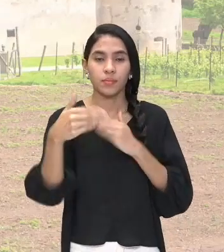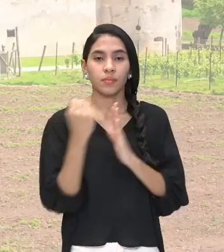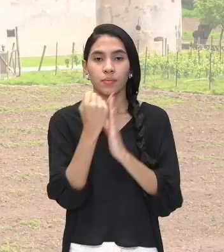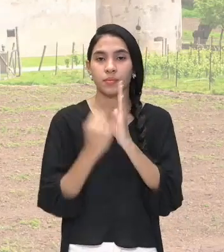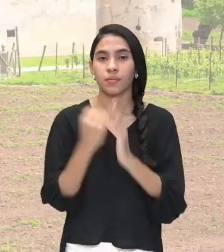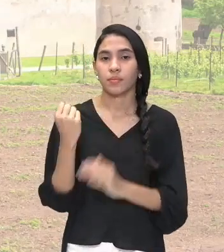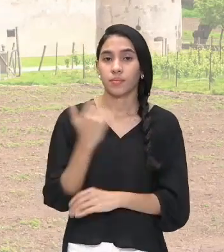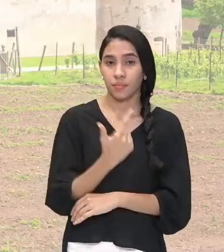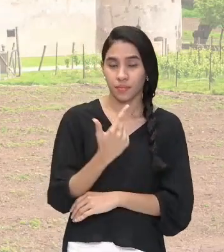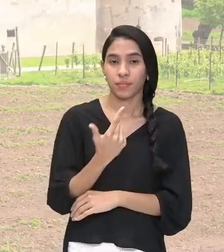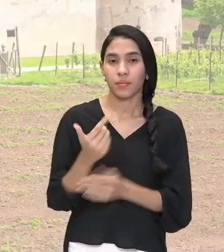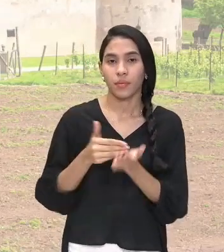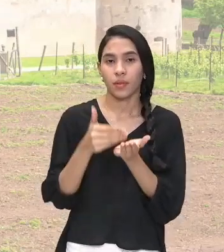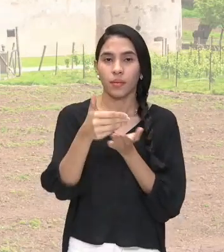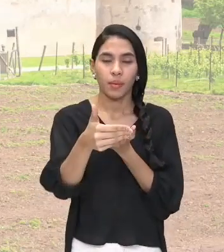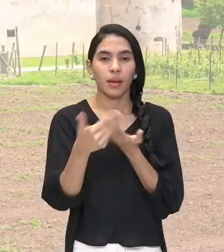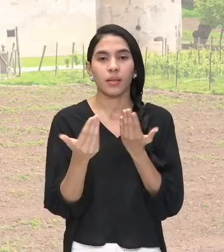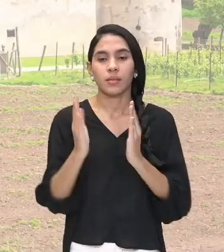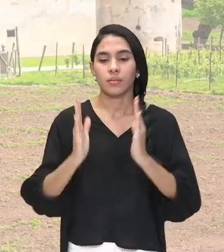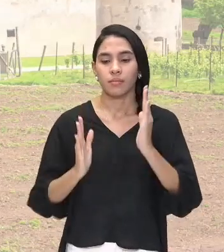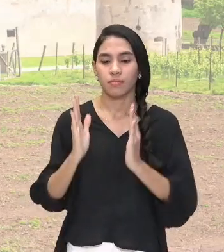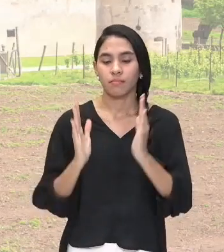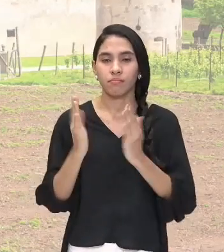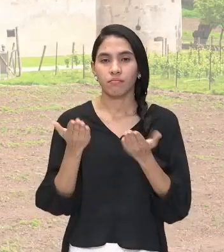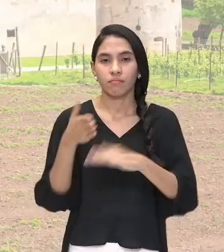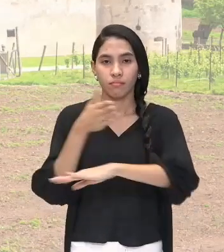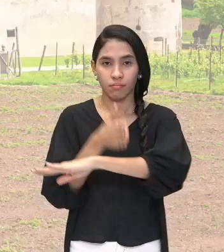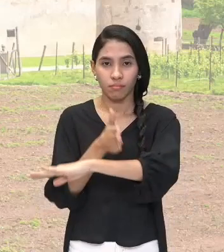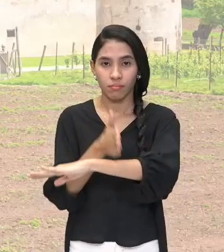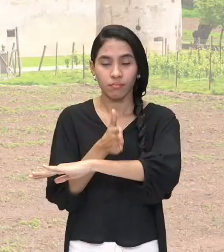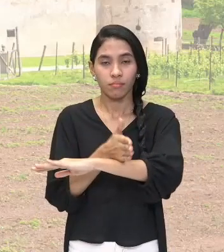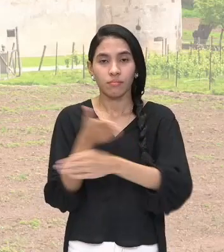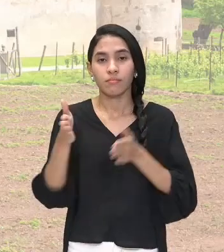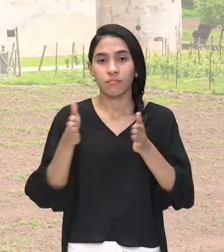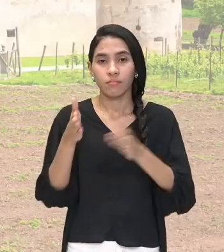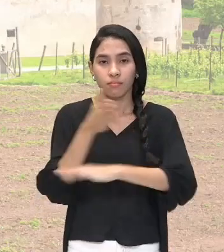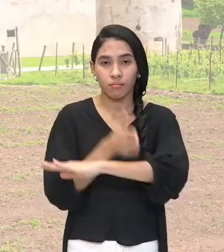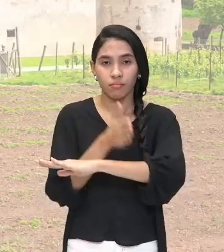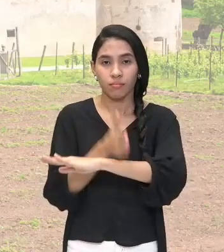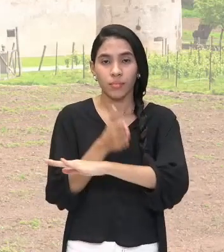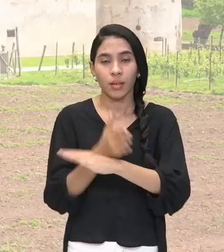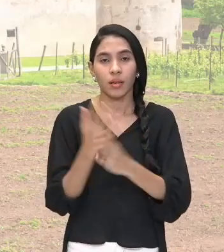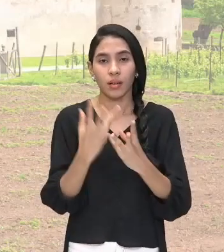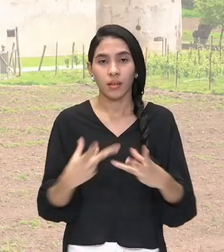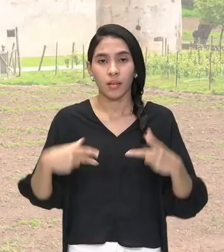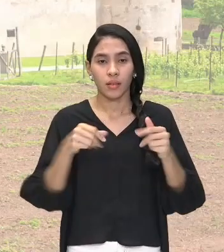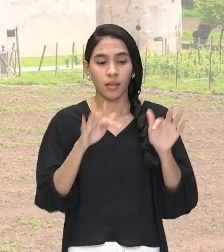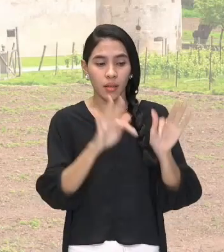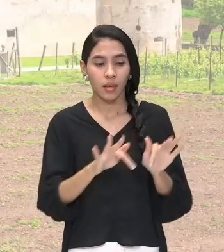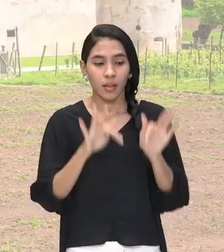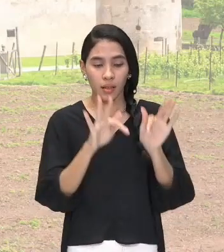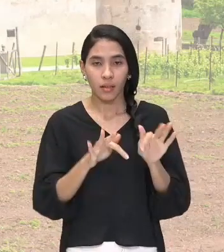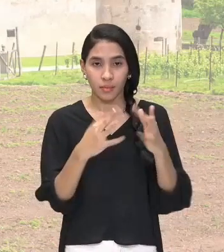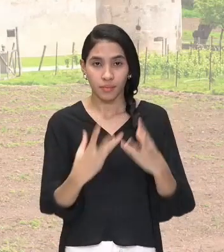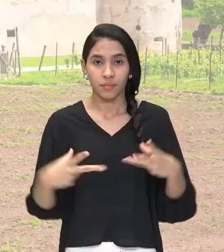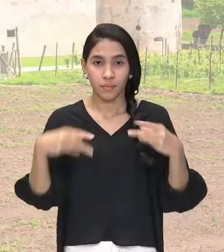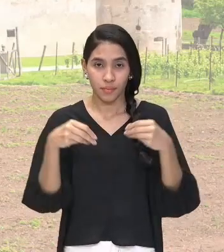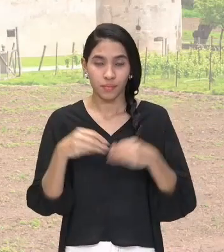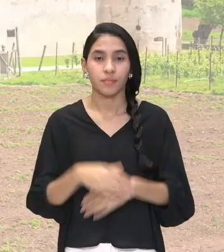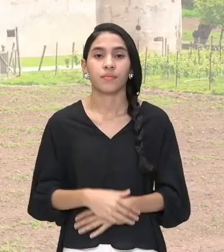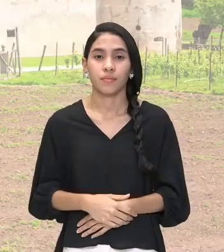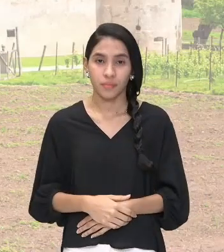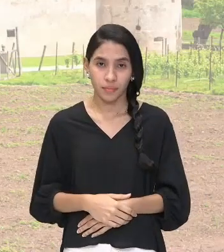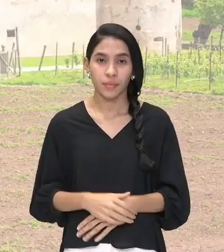século XII, que inicia ali na Baixa Idade Média com o declínio do feudalismo. O declínio